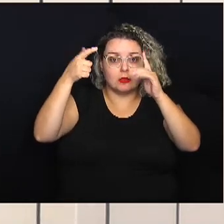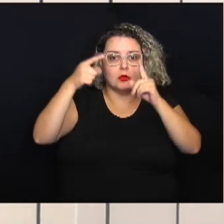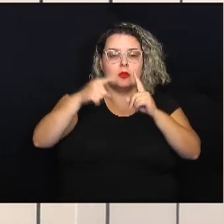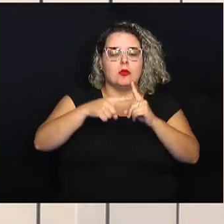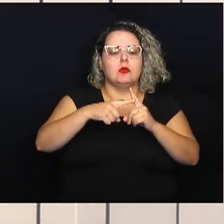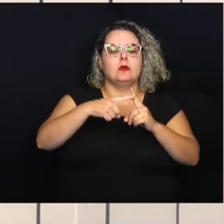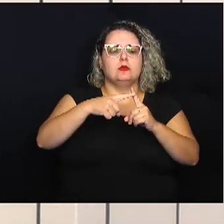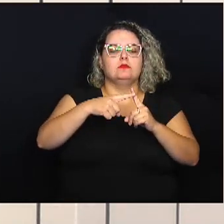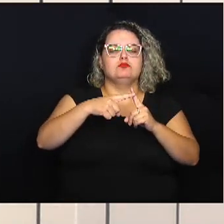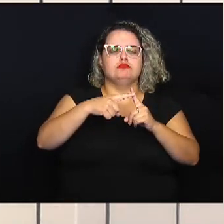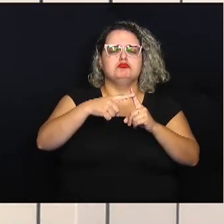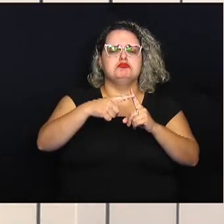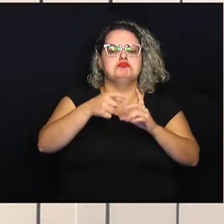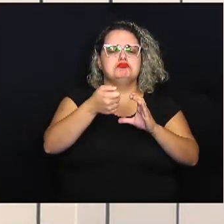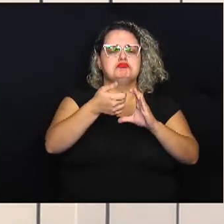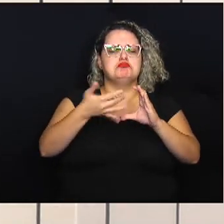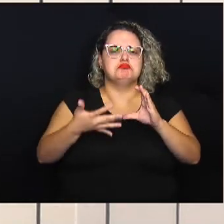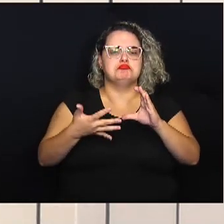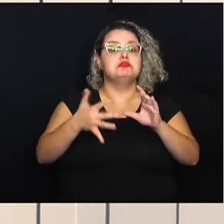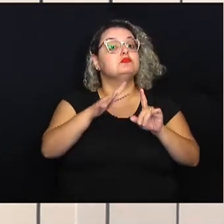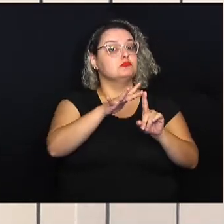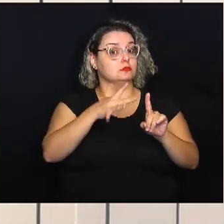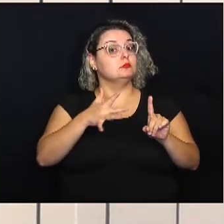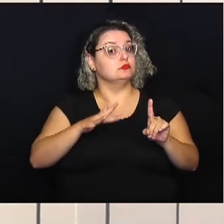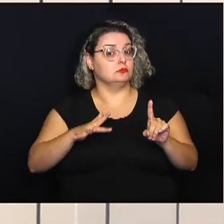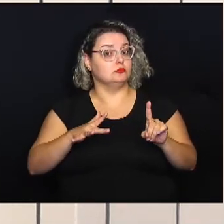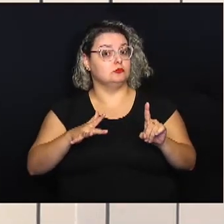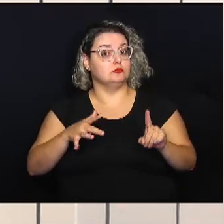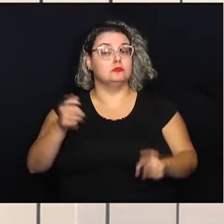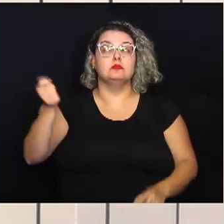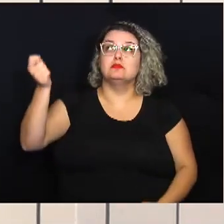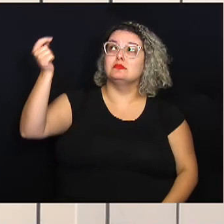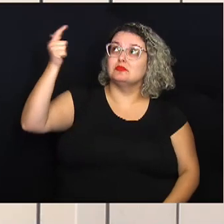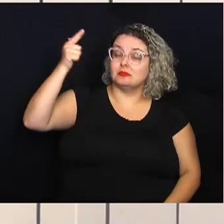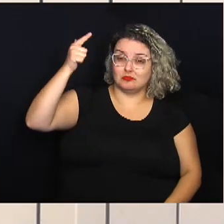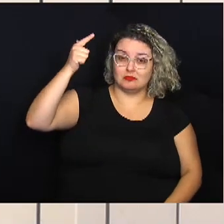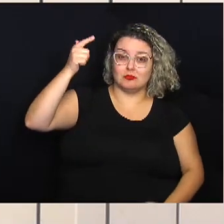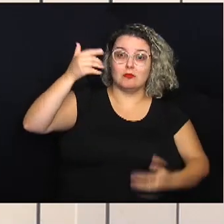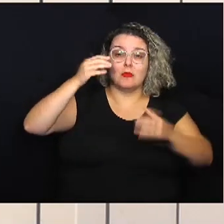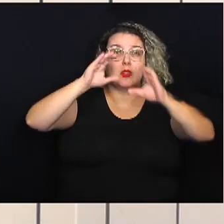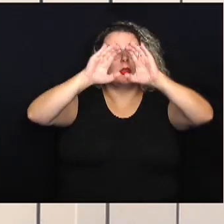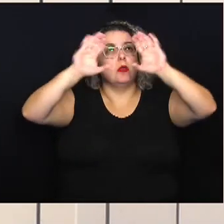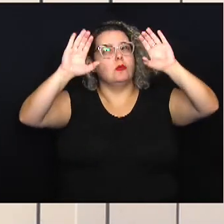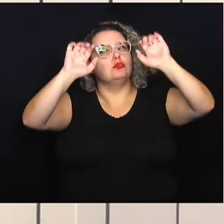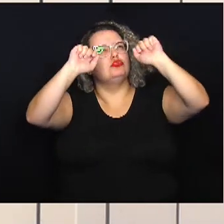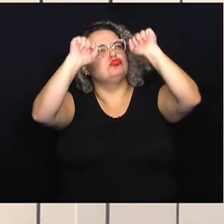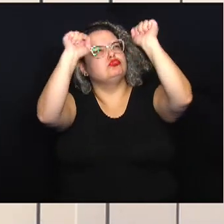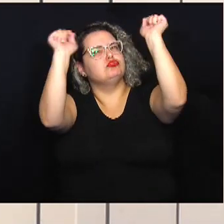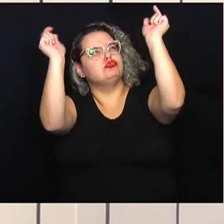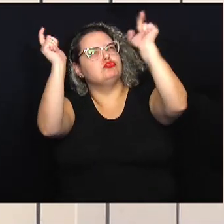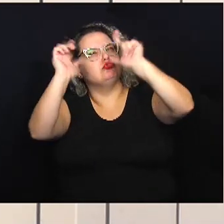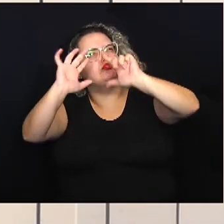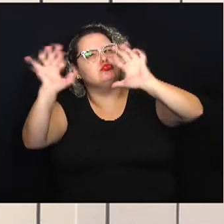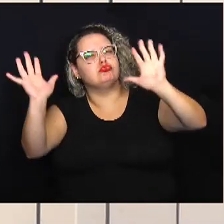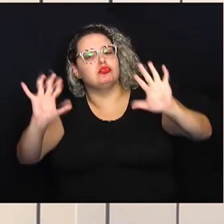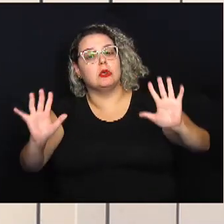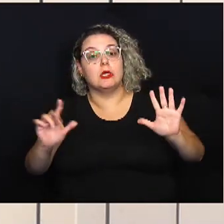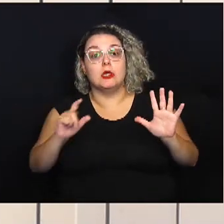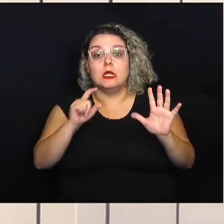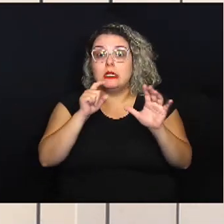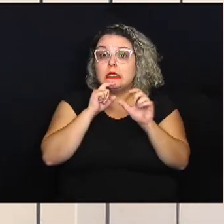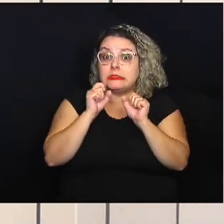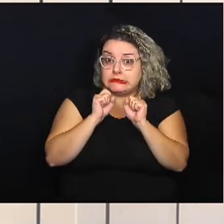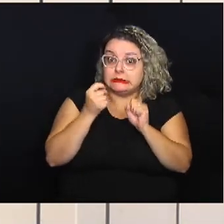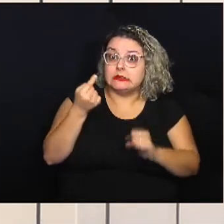a ficar na característica do outono, que é o sol, tempo aberto, aquele céu azul e faz frio, viu? Vamos